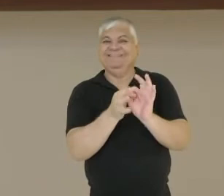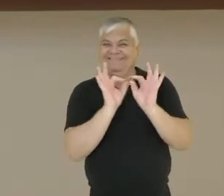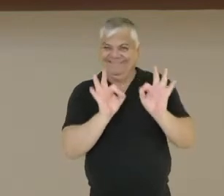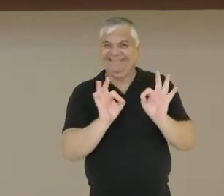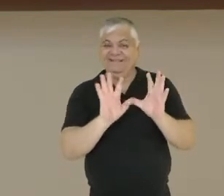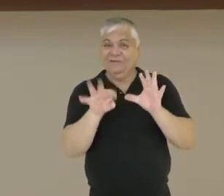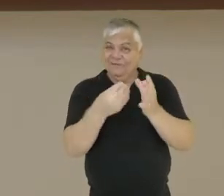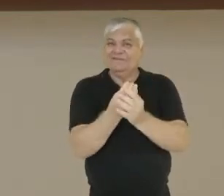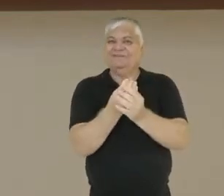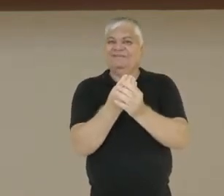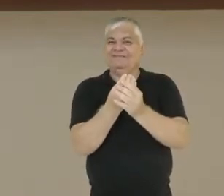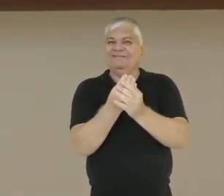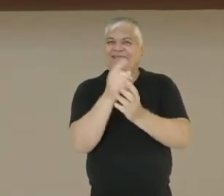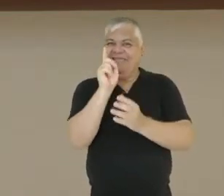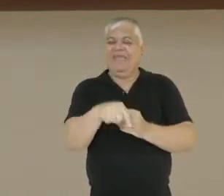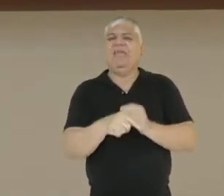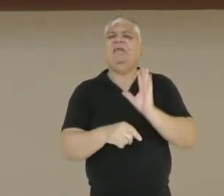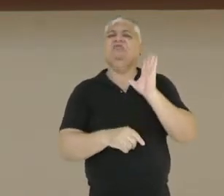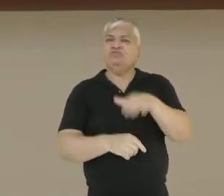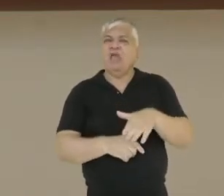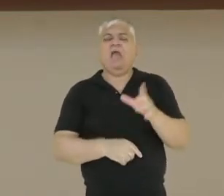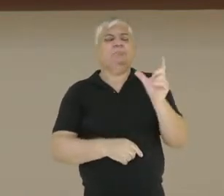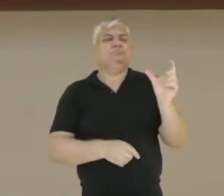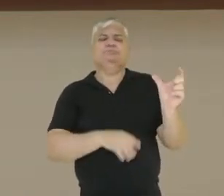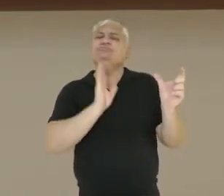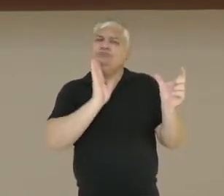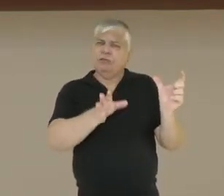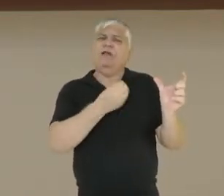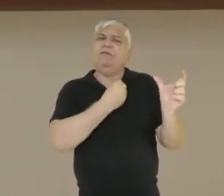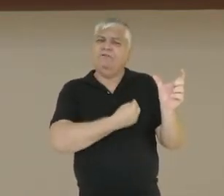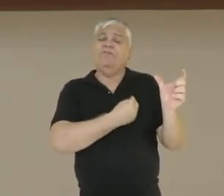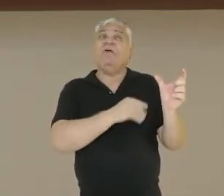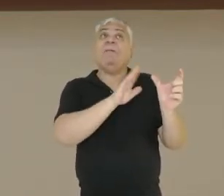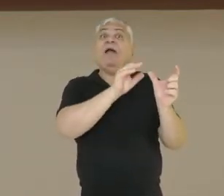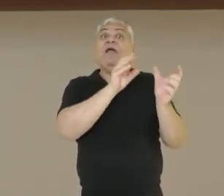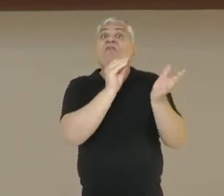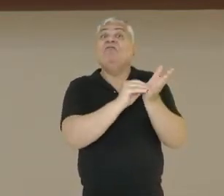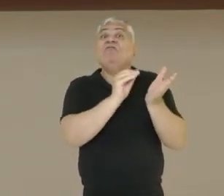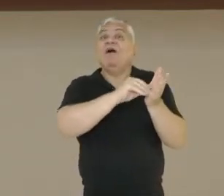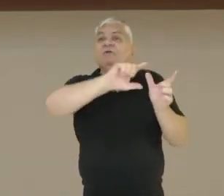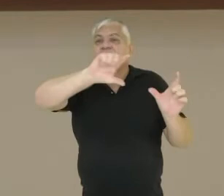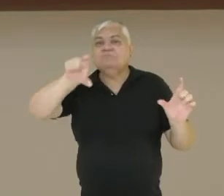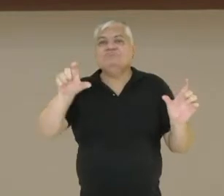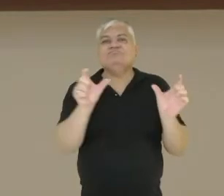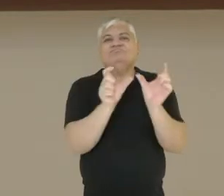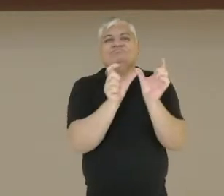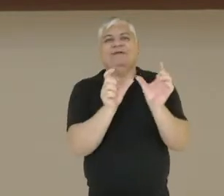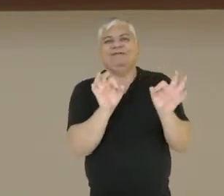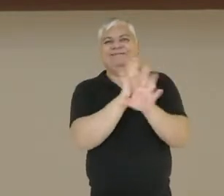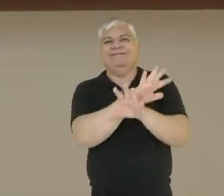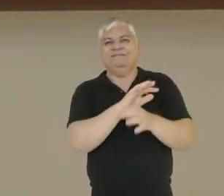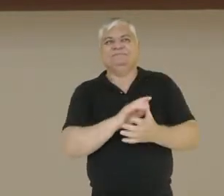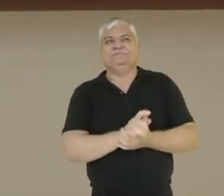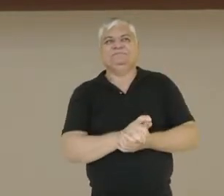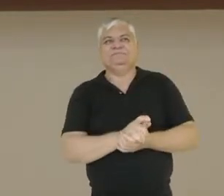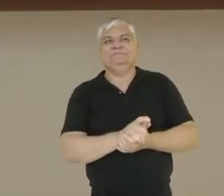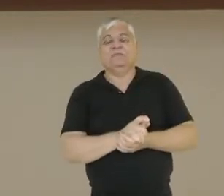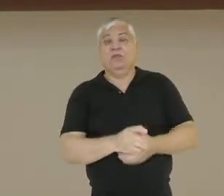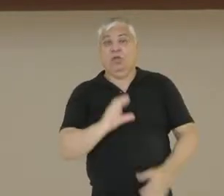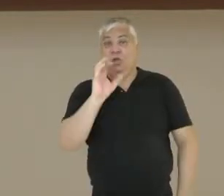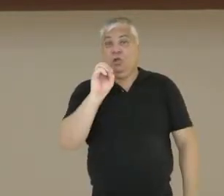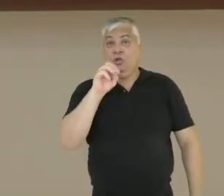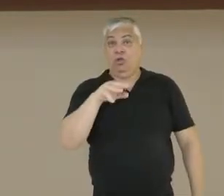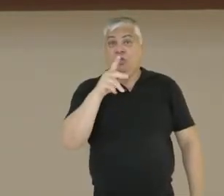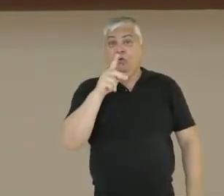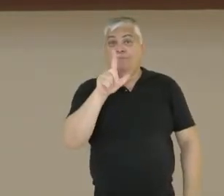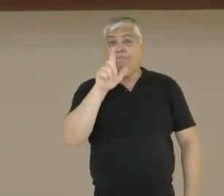complementa. Então, ele já existia, só que com o complemento fica melhor, fica mais completo, né? Complemento nominal é aquele